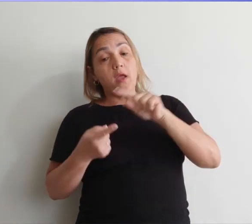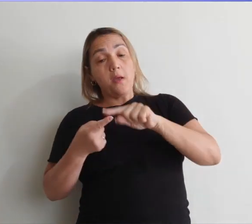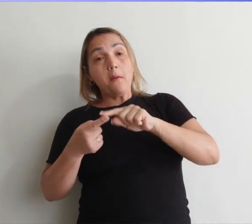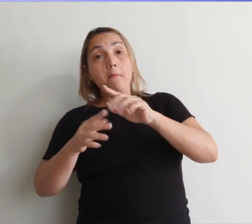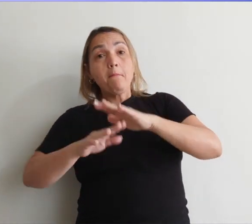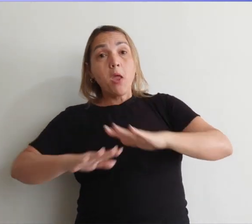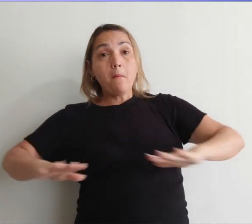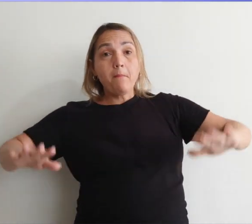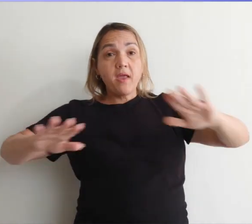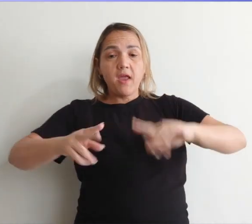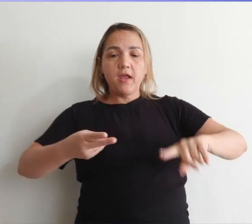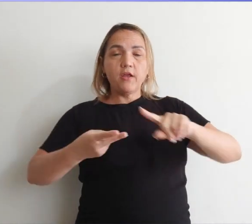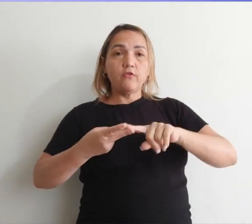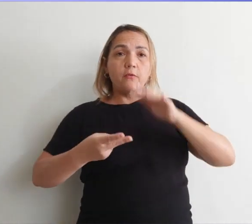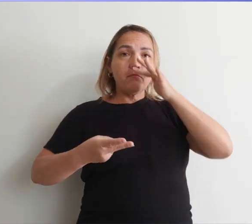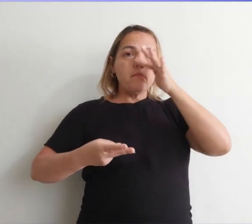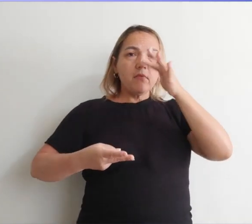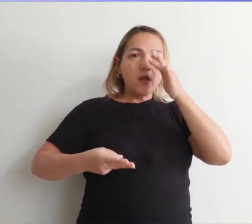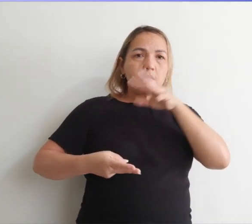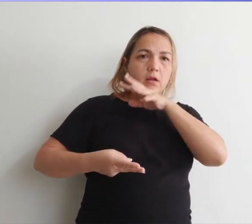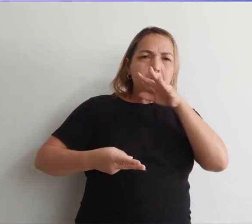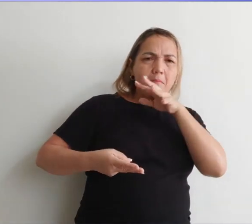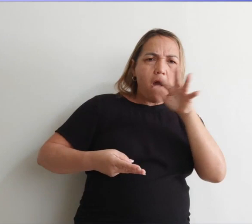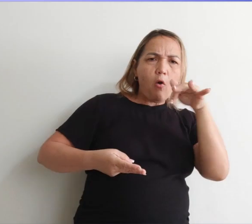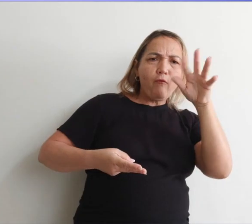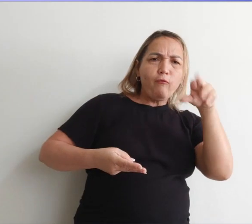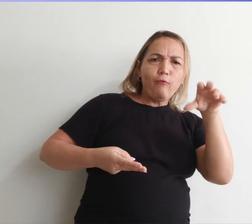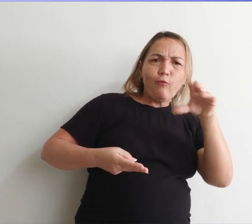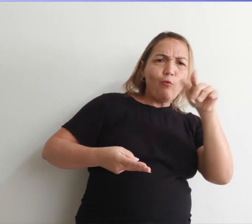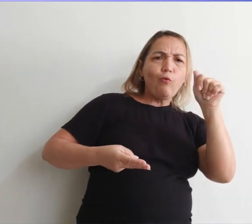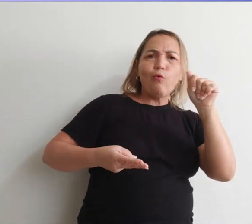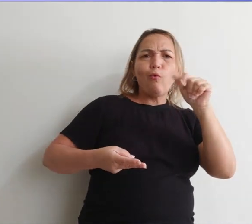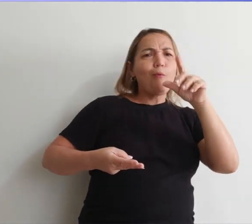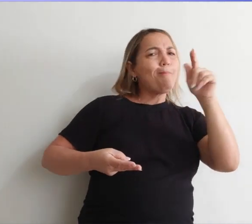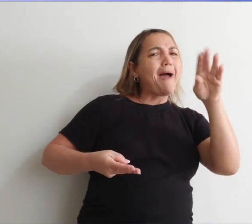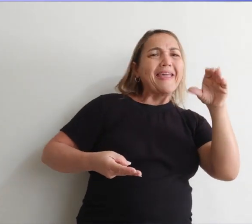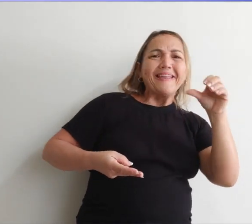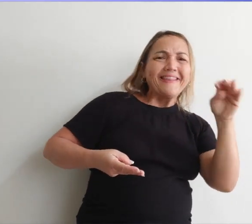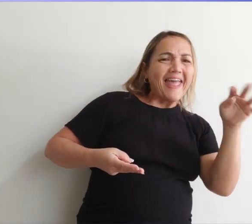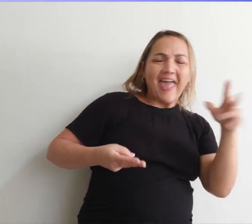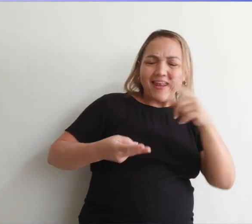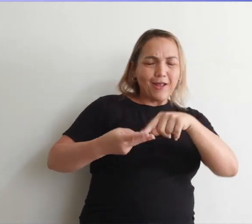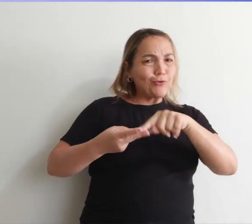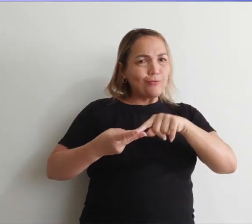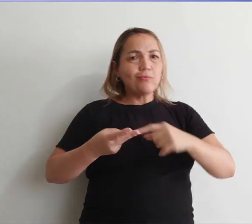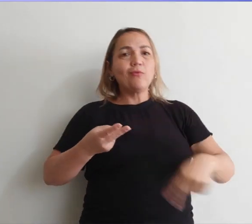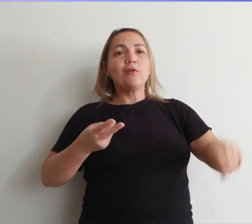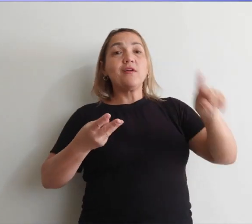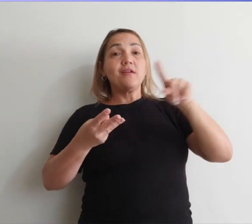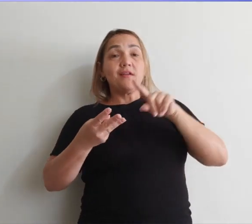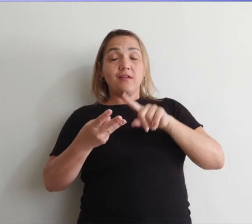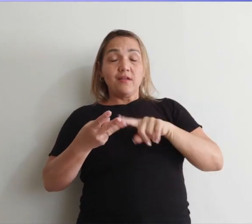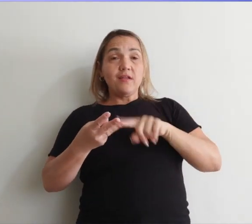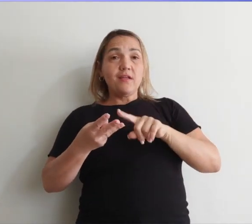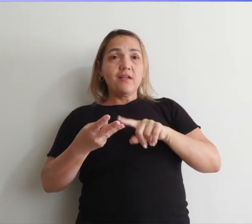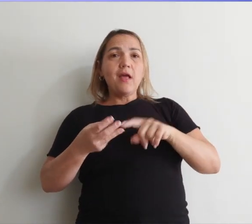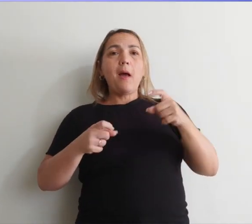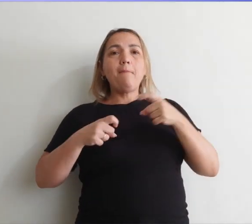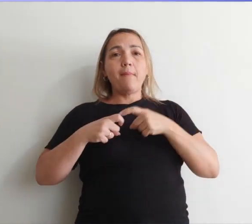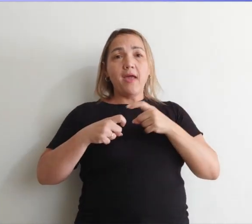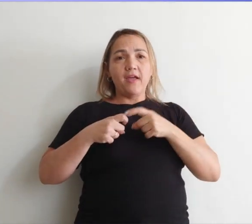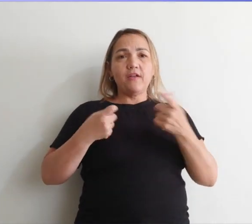ambiente, planta, animal, fungo, bactéria, etc. e tal, algas. E aí a